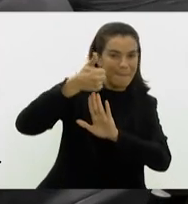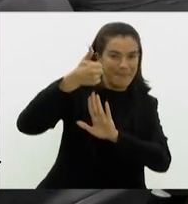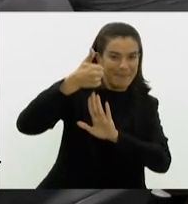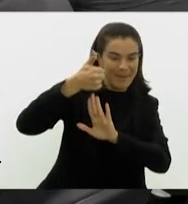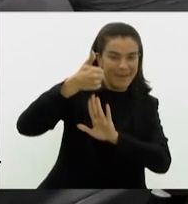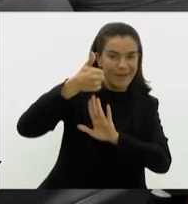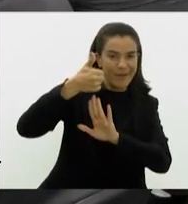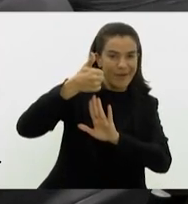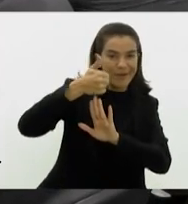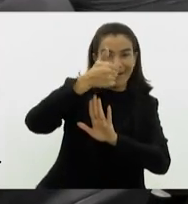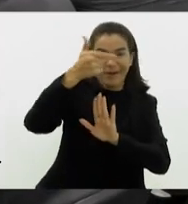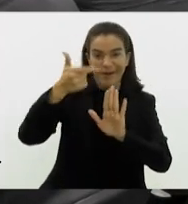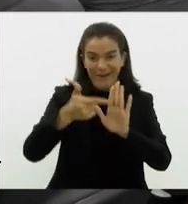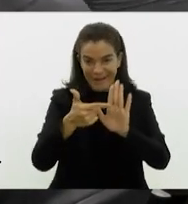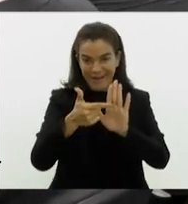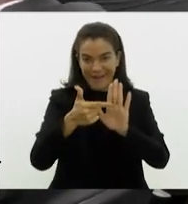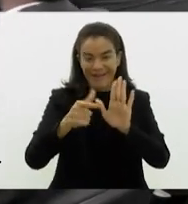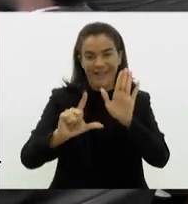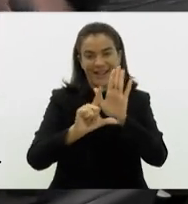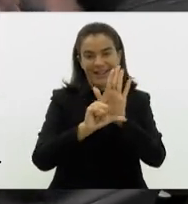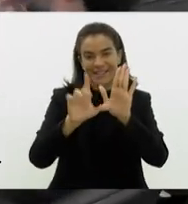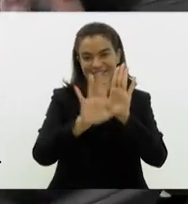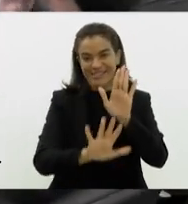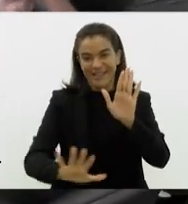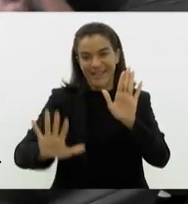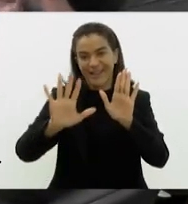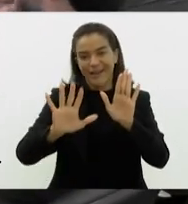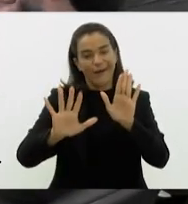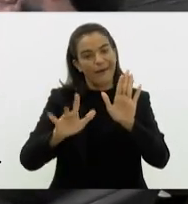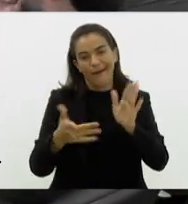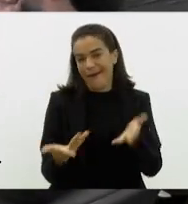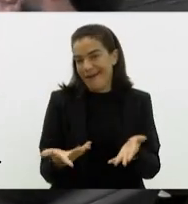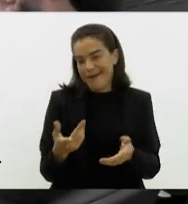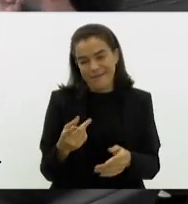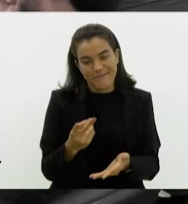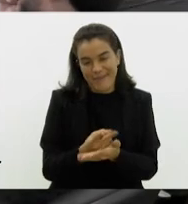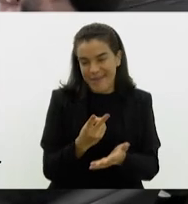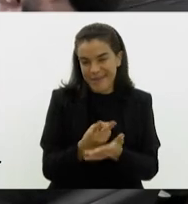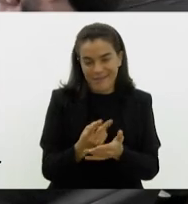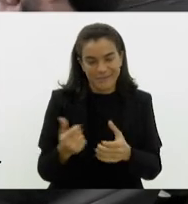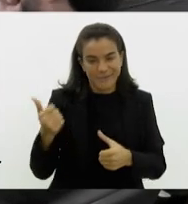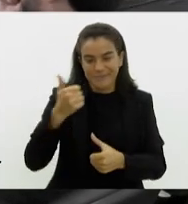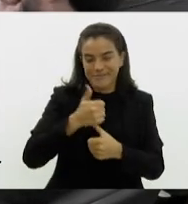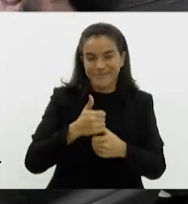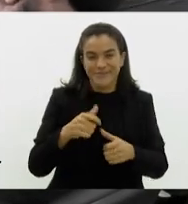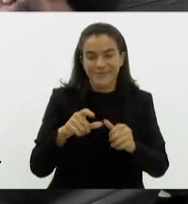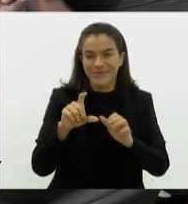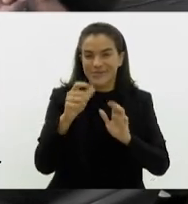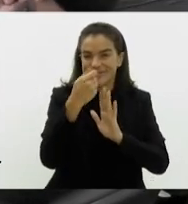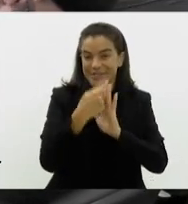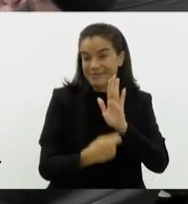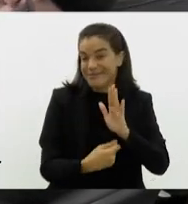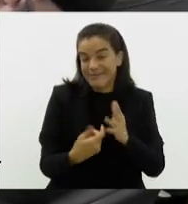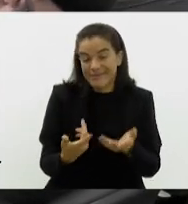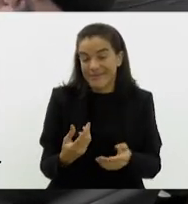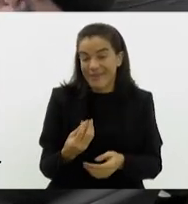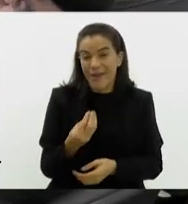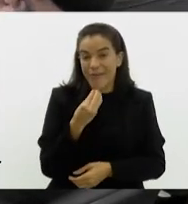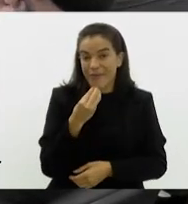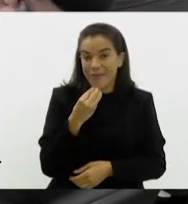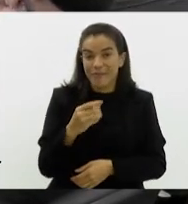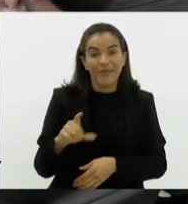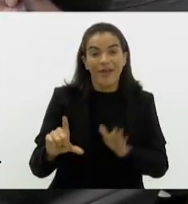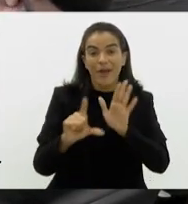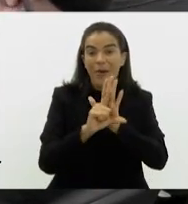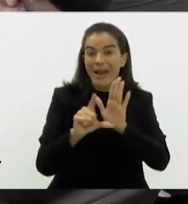e em seguida vier o da lei geral, já absorve com emenda o texto. Absorve o texto. E a tendência é que aconteça mesmo, porque, como é uma lei de mais de